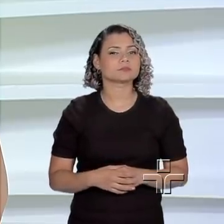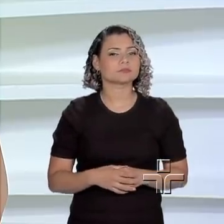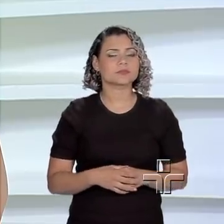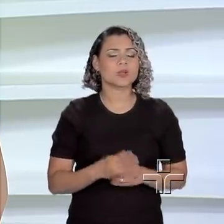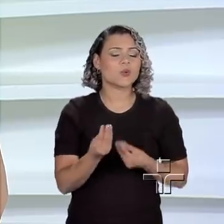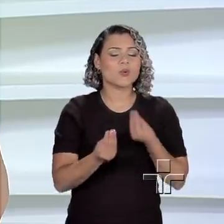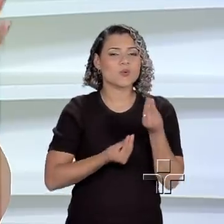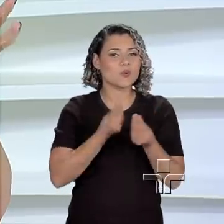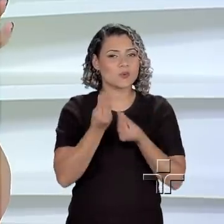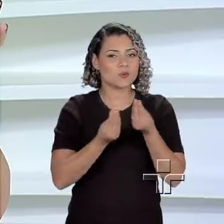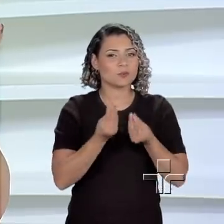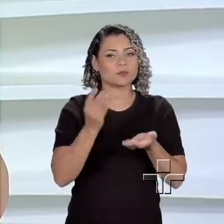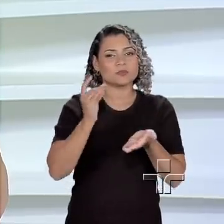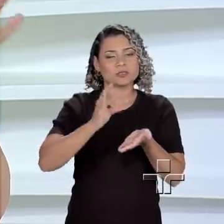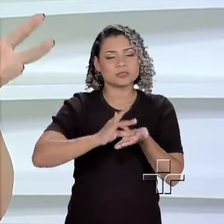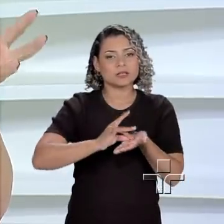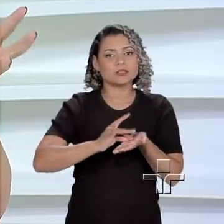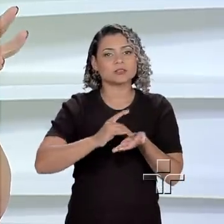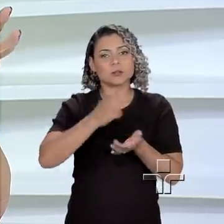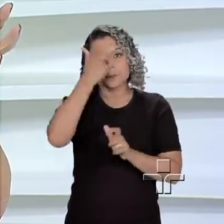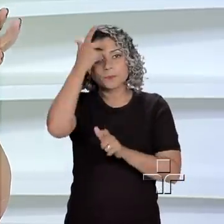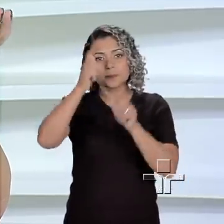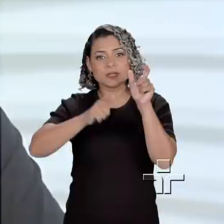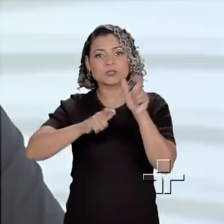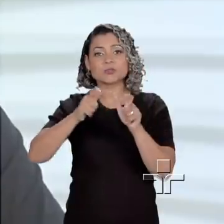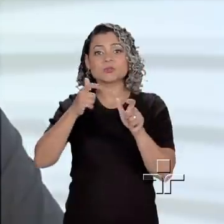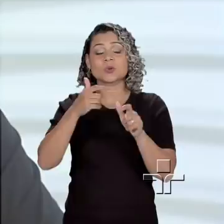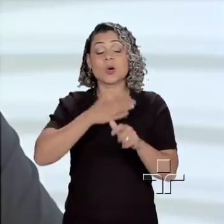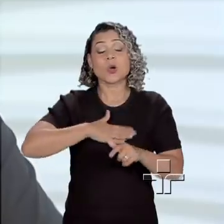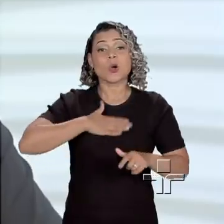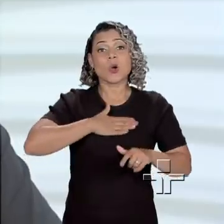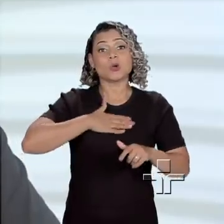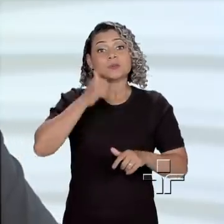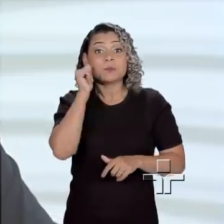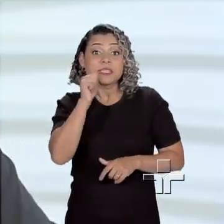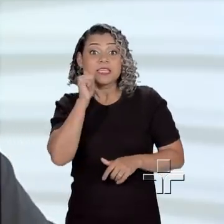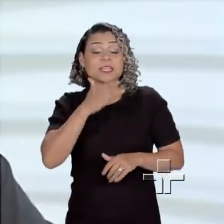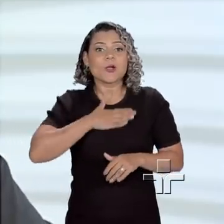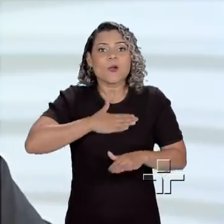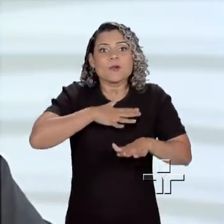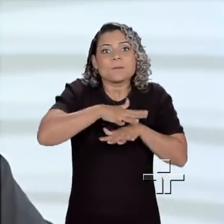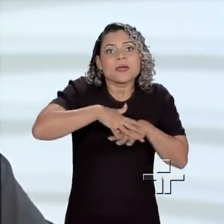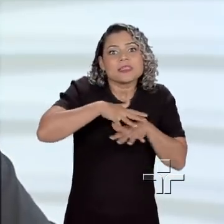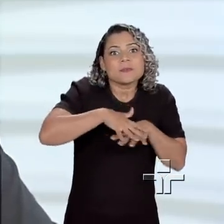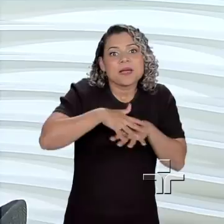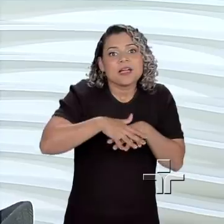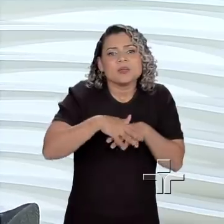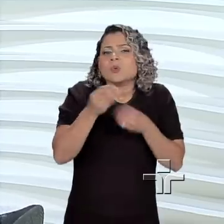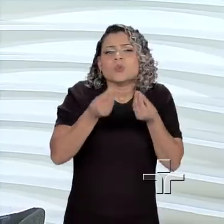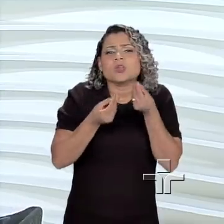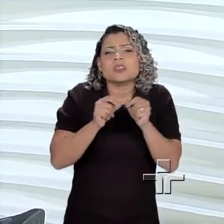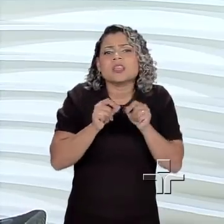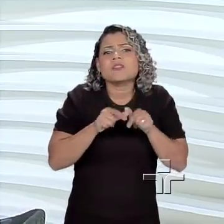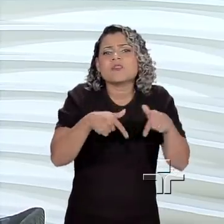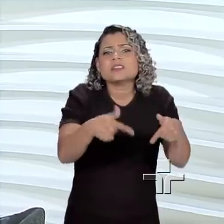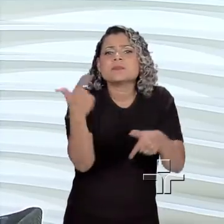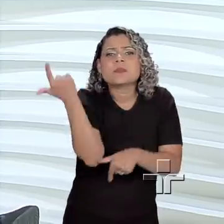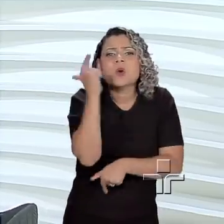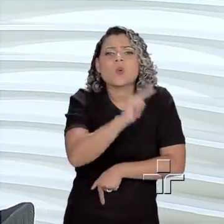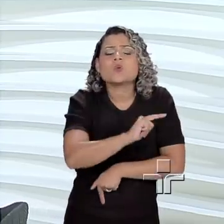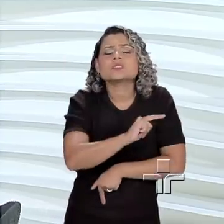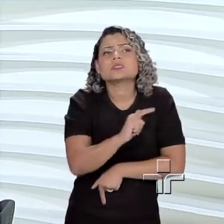olhar para uma menina que gosta de matemática hoje, ou para as meninas que estão ouvindo a gente, o que elas têm que fazer para elas